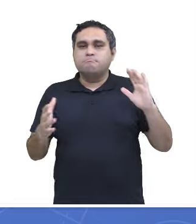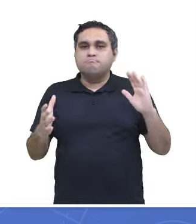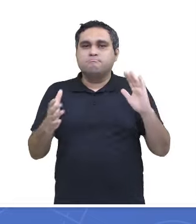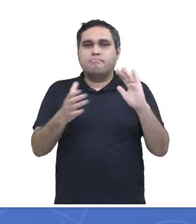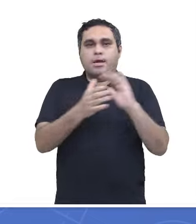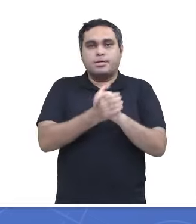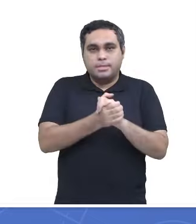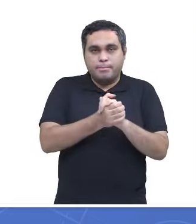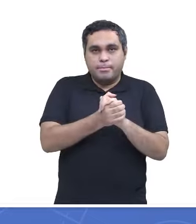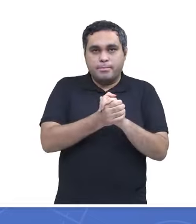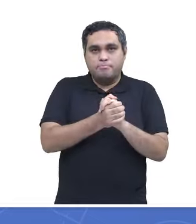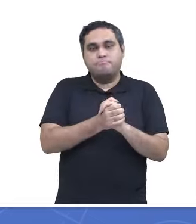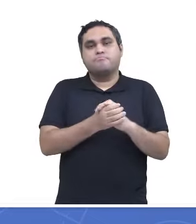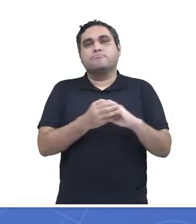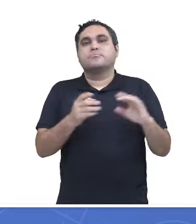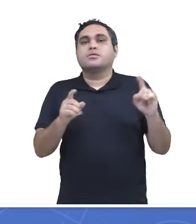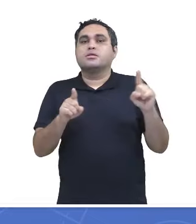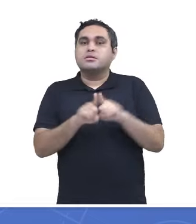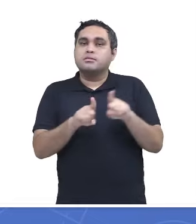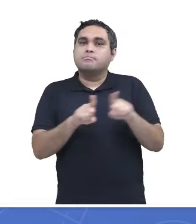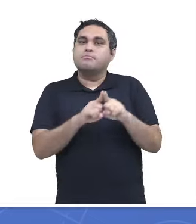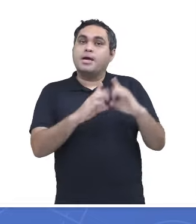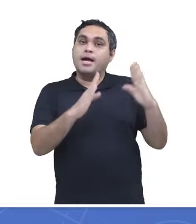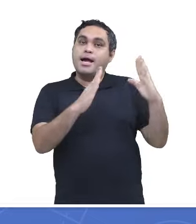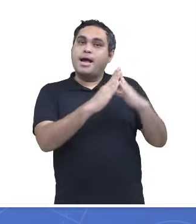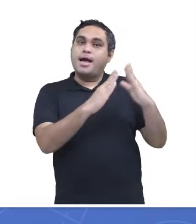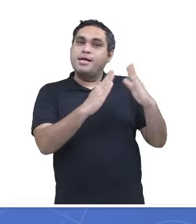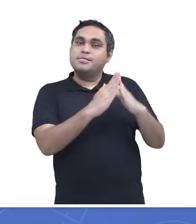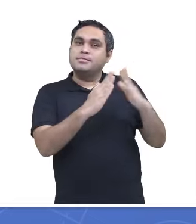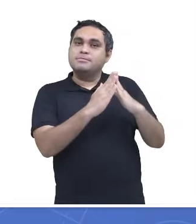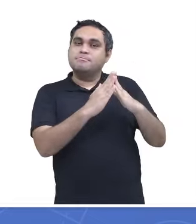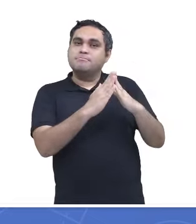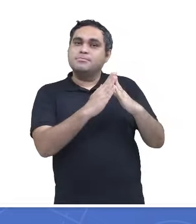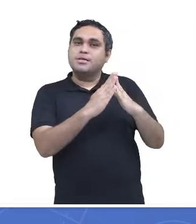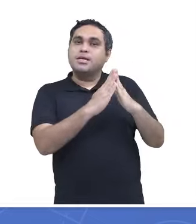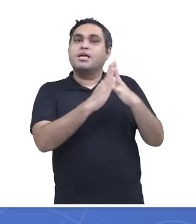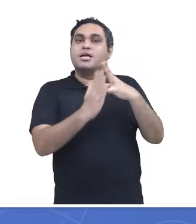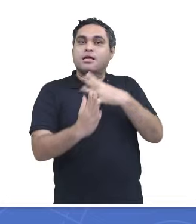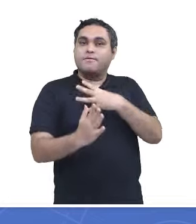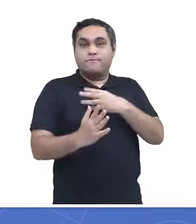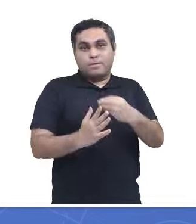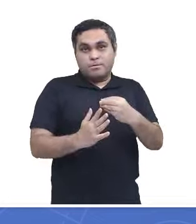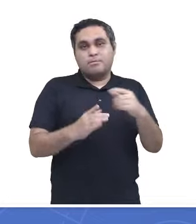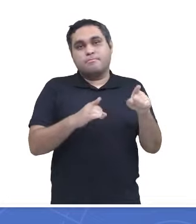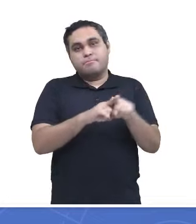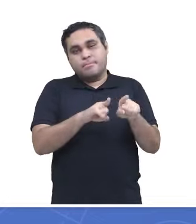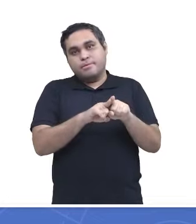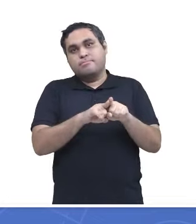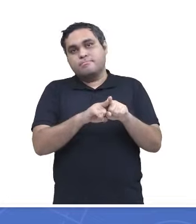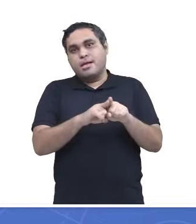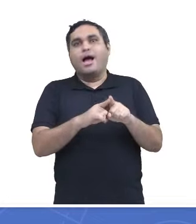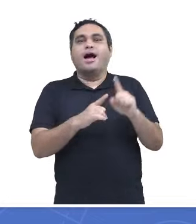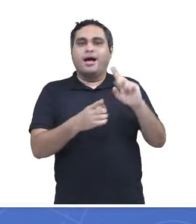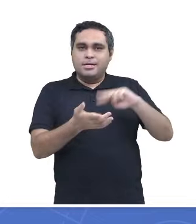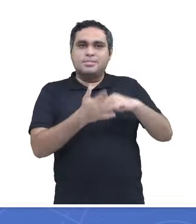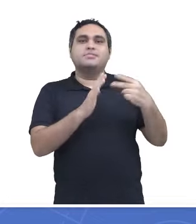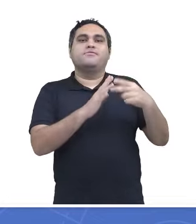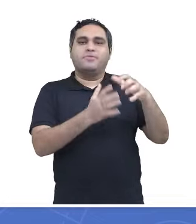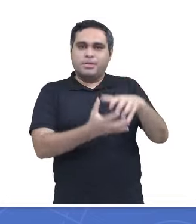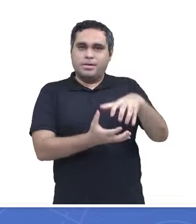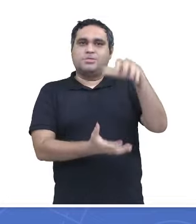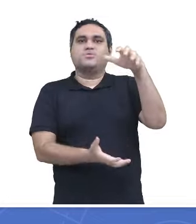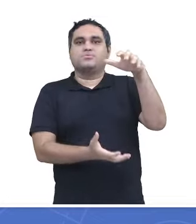a constituição de um novo lar, posteriormente pela chegada dos filhos. Vejam lá como que se